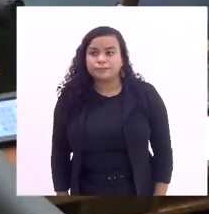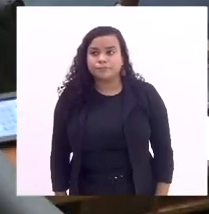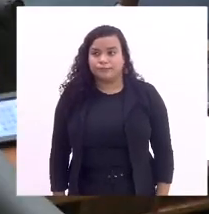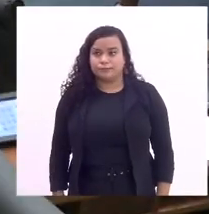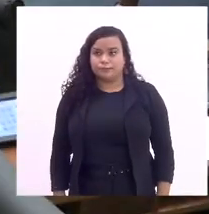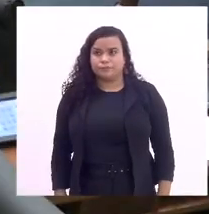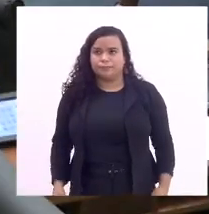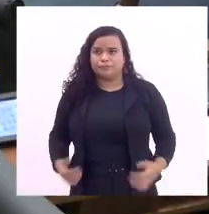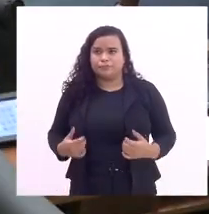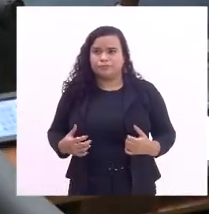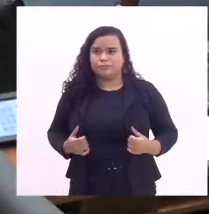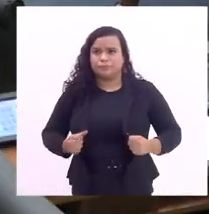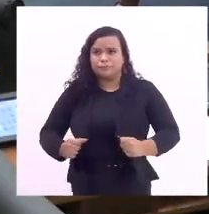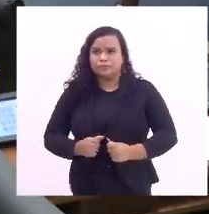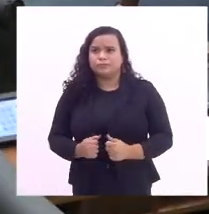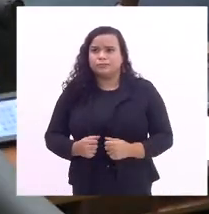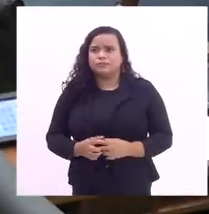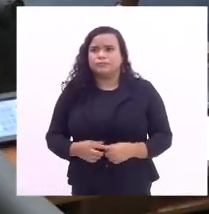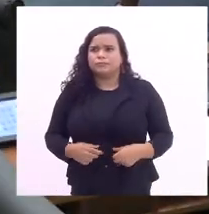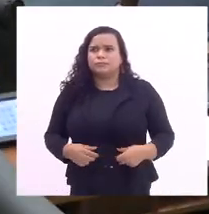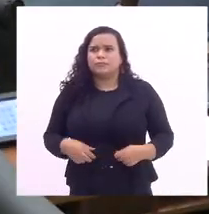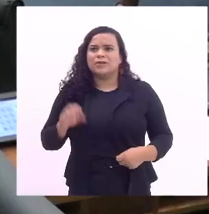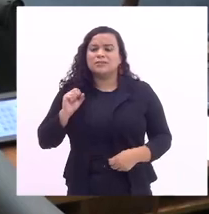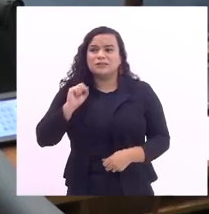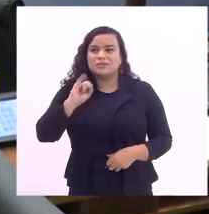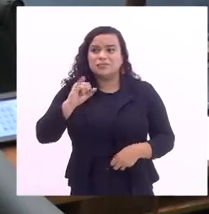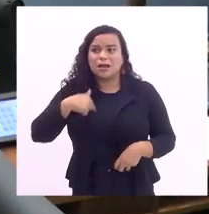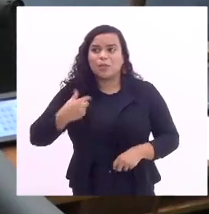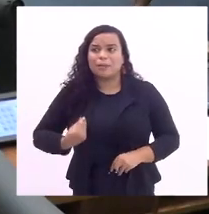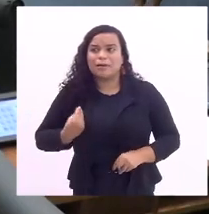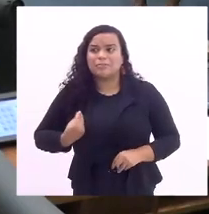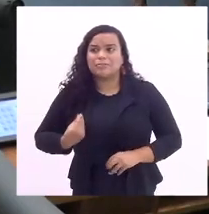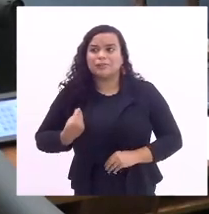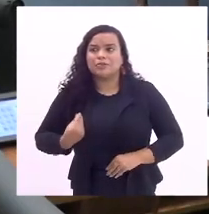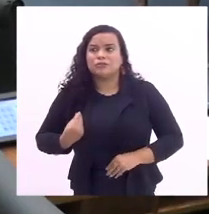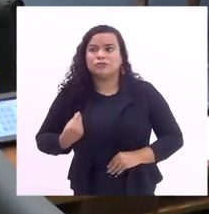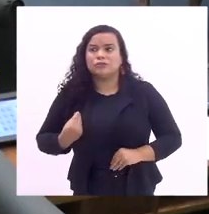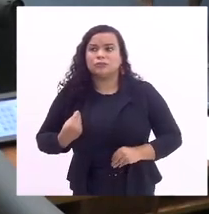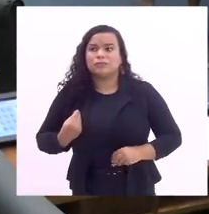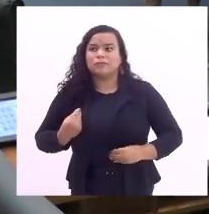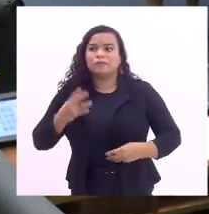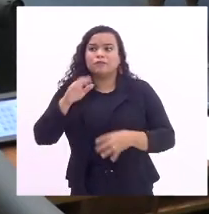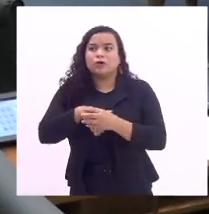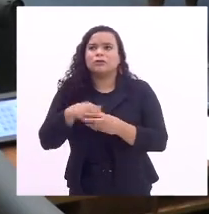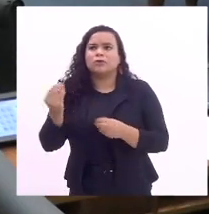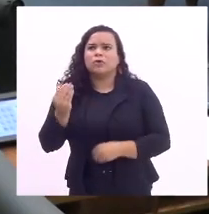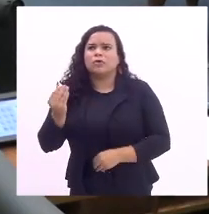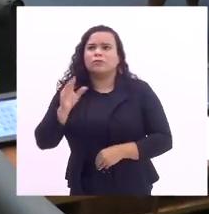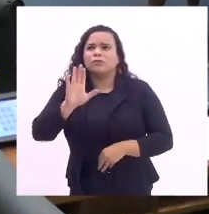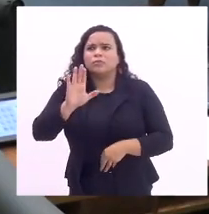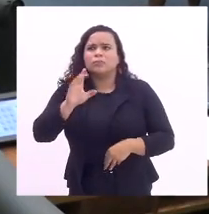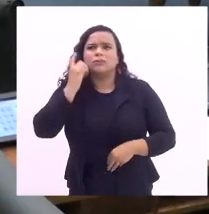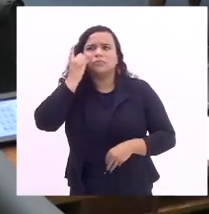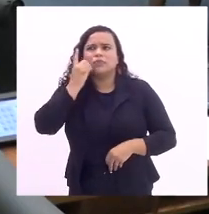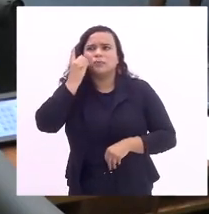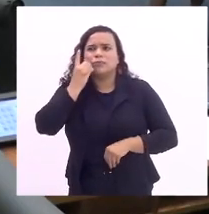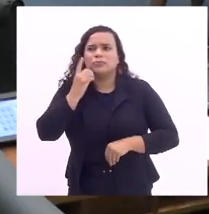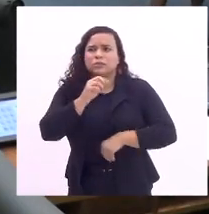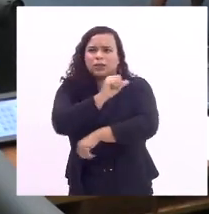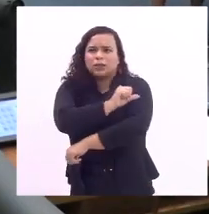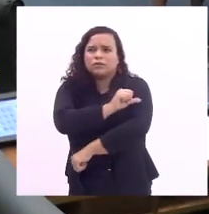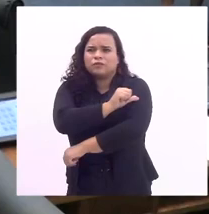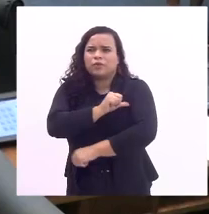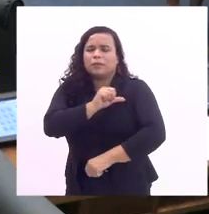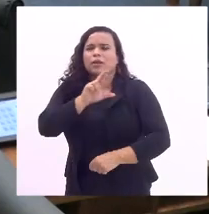Eu não sei, meu irmão. Presidente, se eu tiver aqui presente, como é que eu vou votar? Por favor. Não, se eu tiver vai ser aqui. Chamado aqui